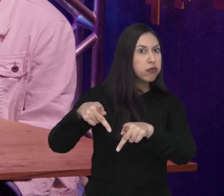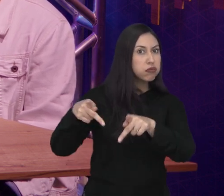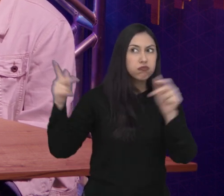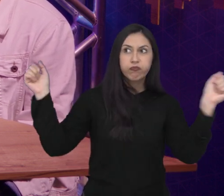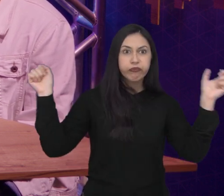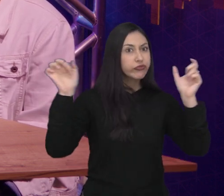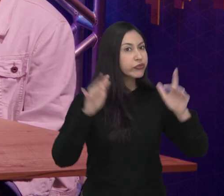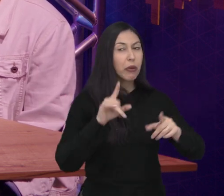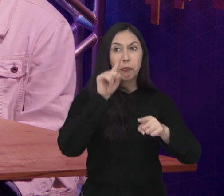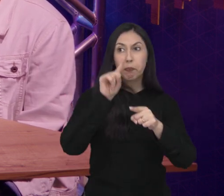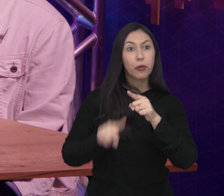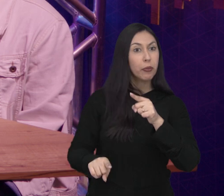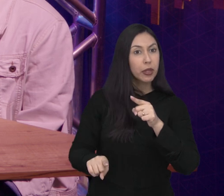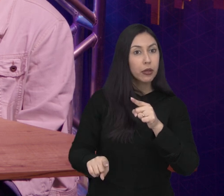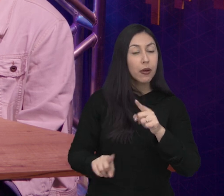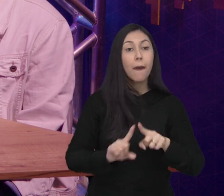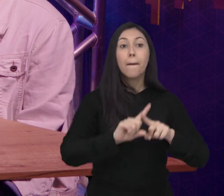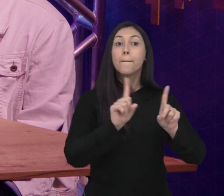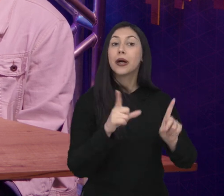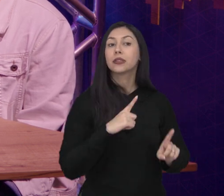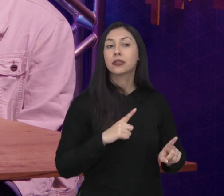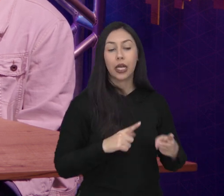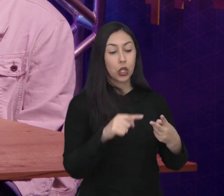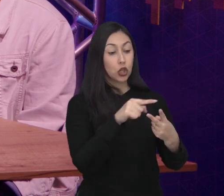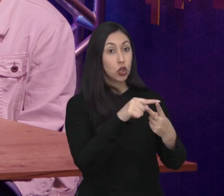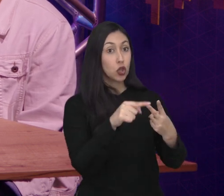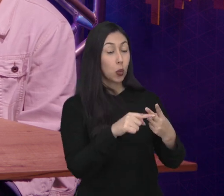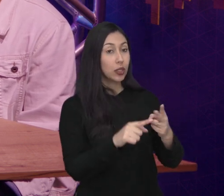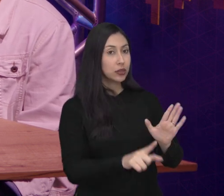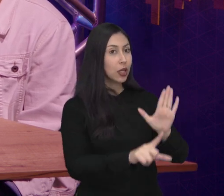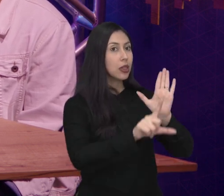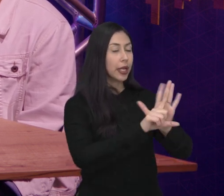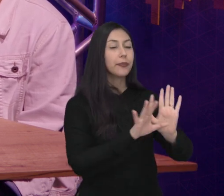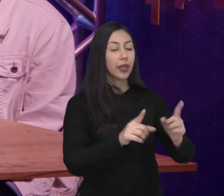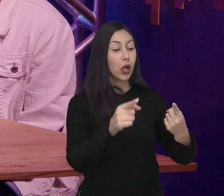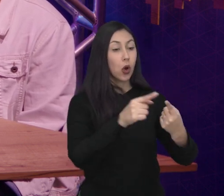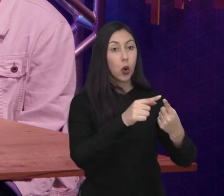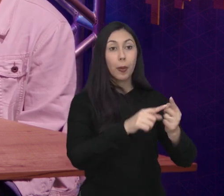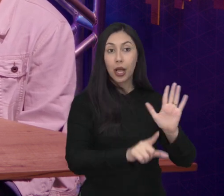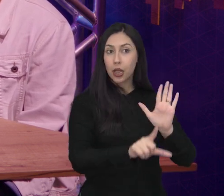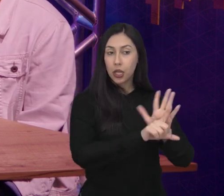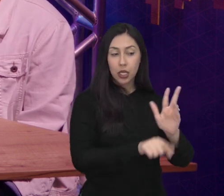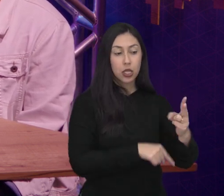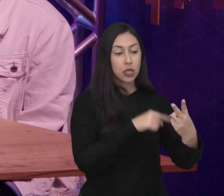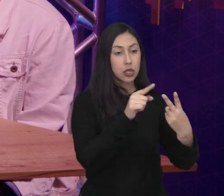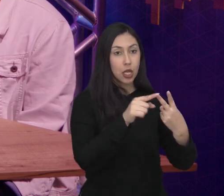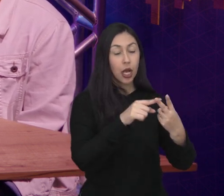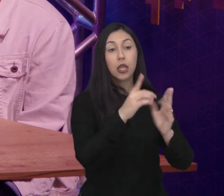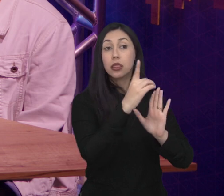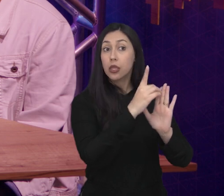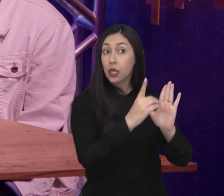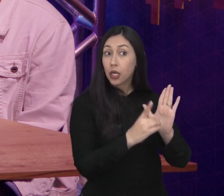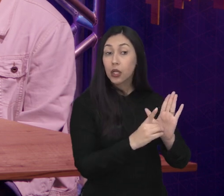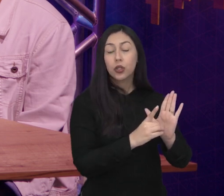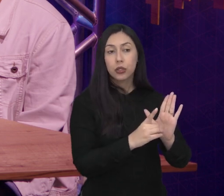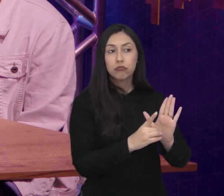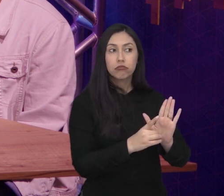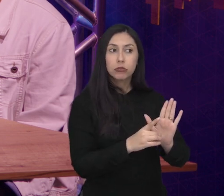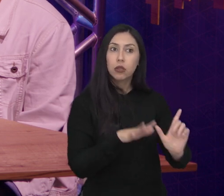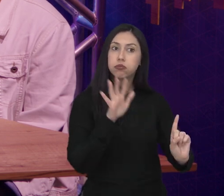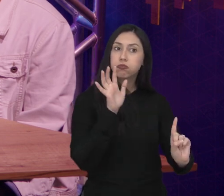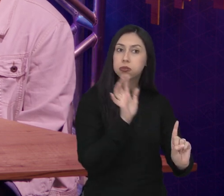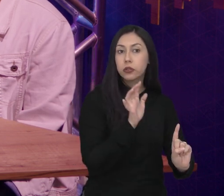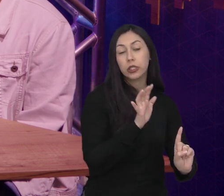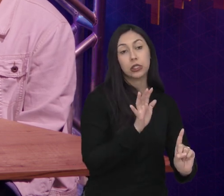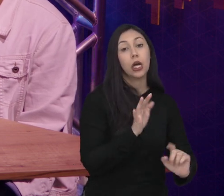de outros povos para cá, outros imigrantes. Mas aí tem duas leis bem importantes, uma lei e um decreto, na verdade, que